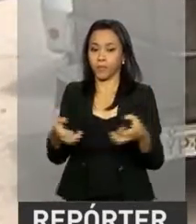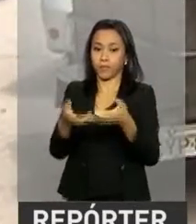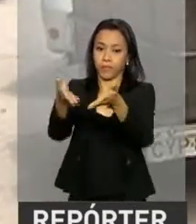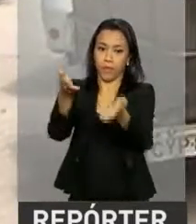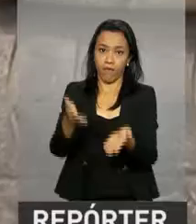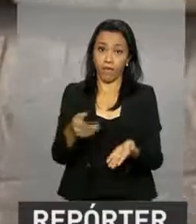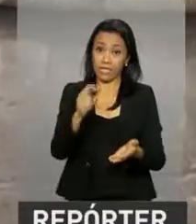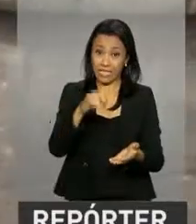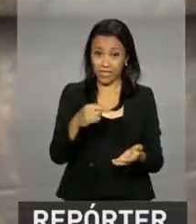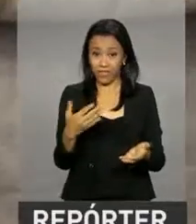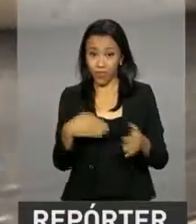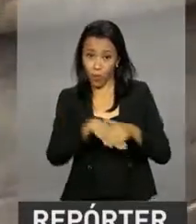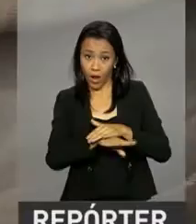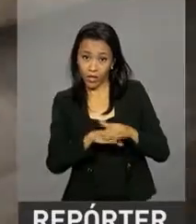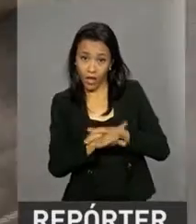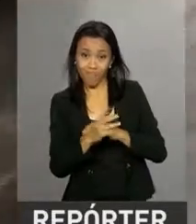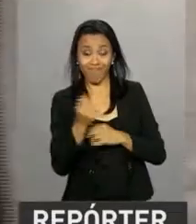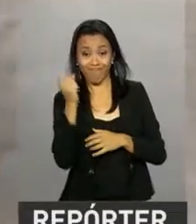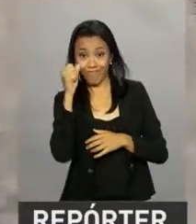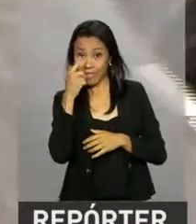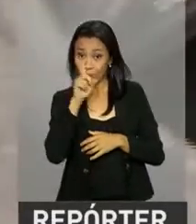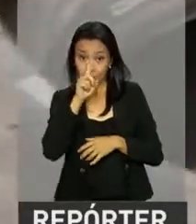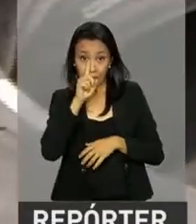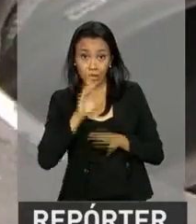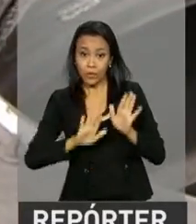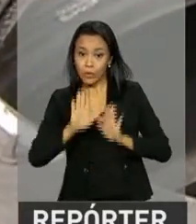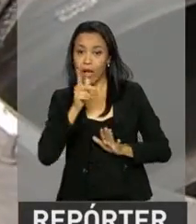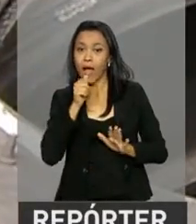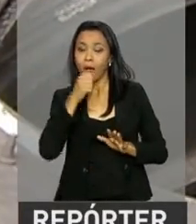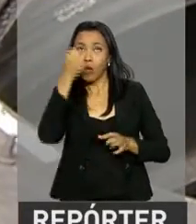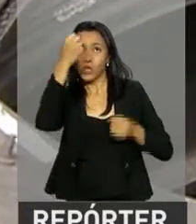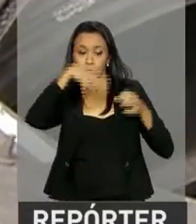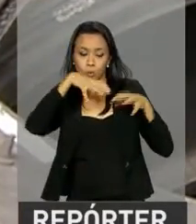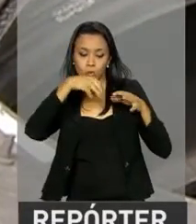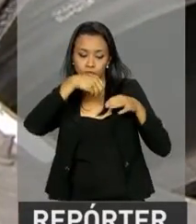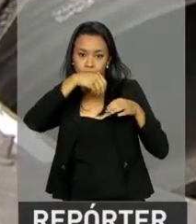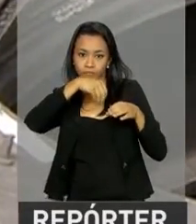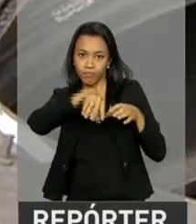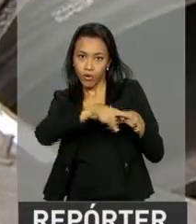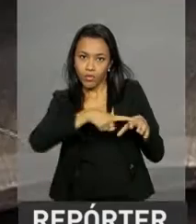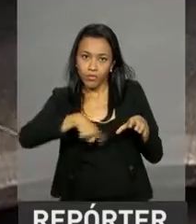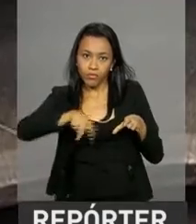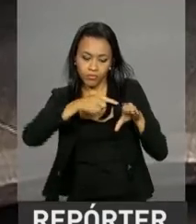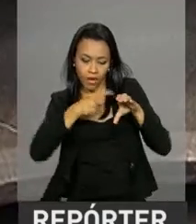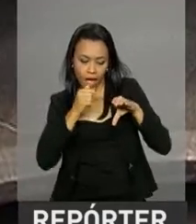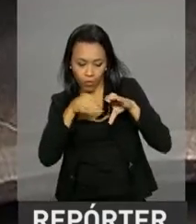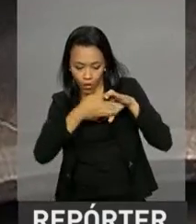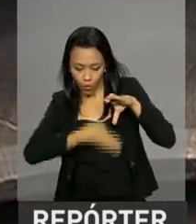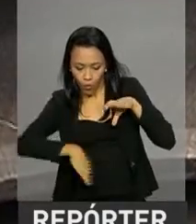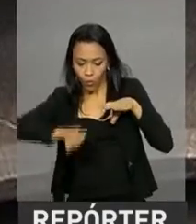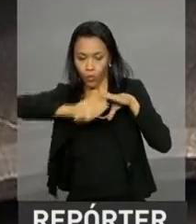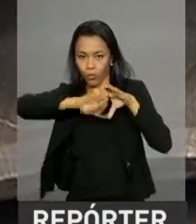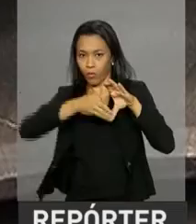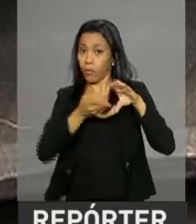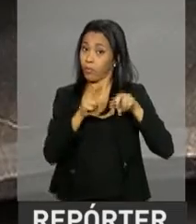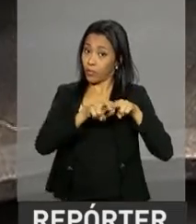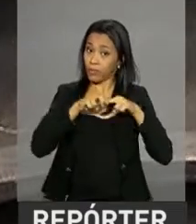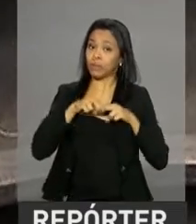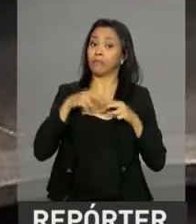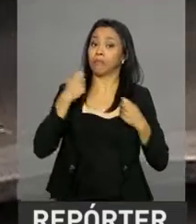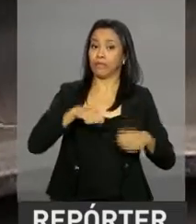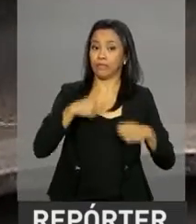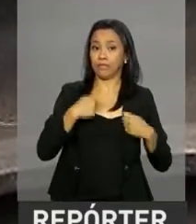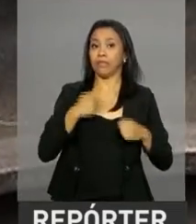forma inadequada, acumulam água parada onde o mosquito se reproduz. Por isso, é importante que o material